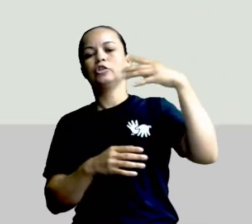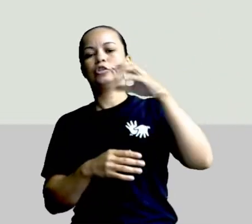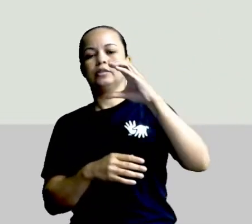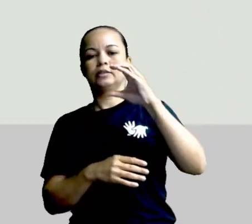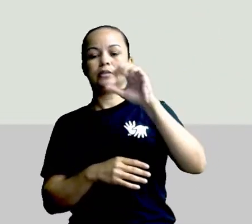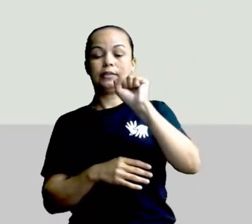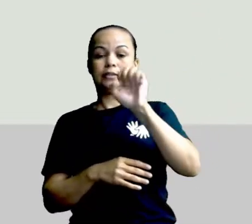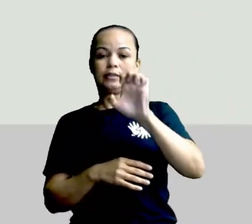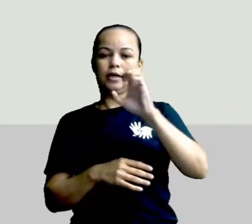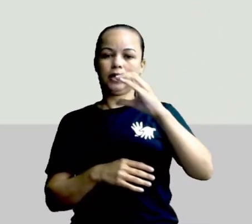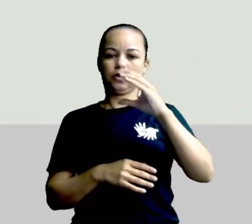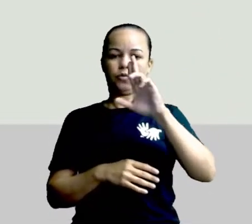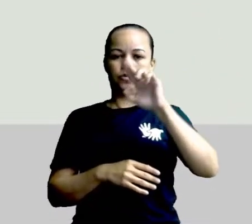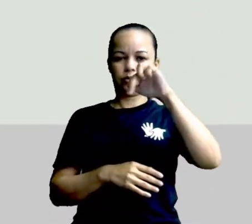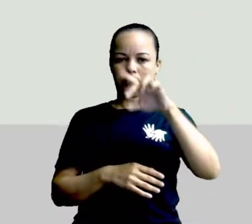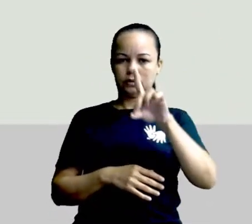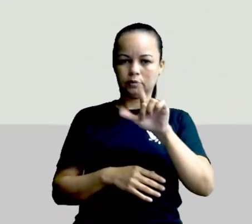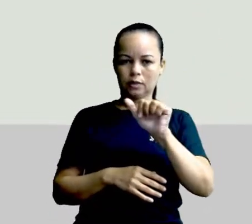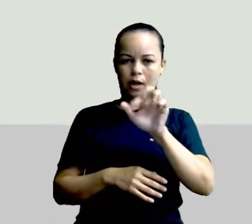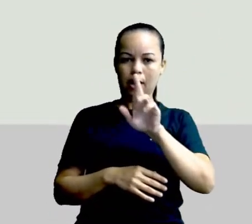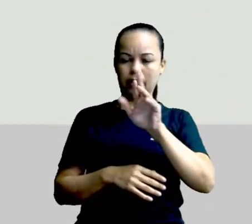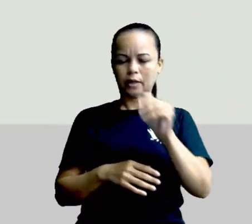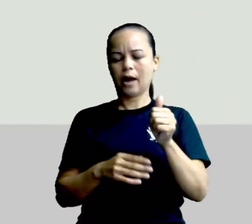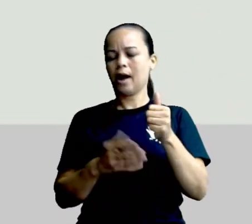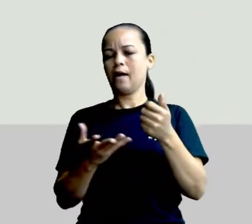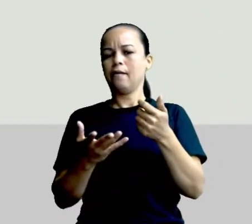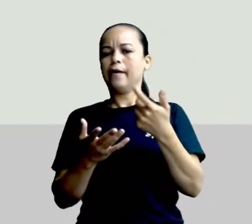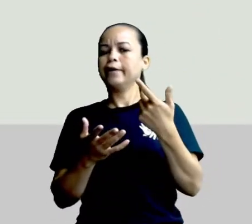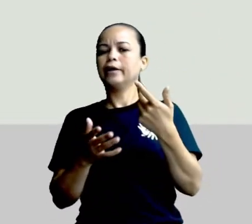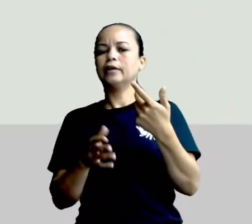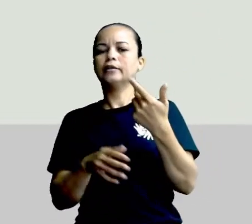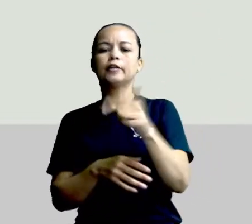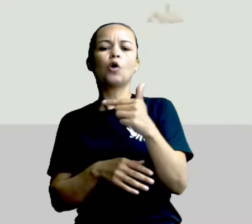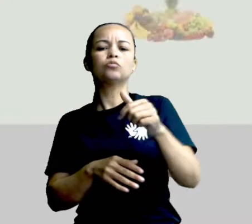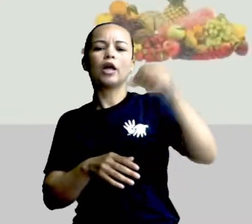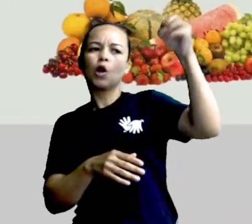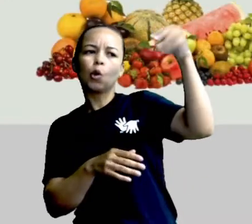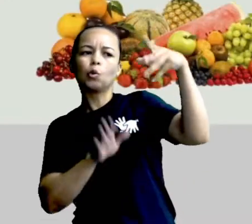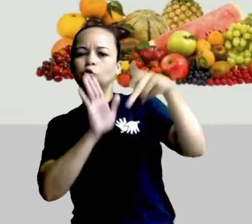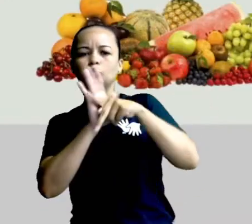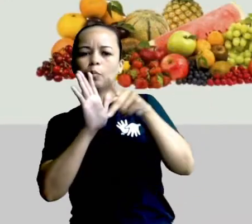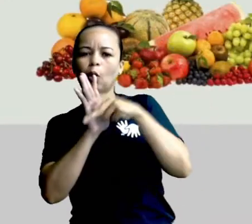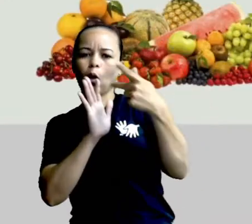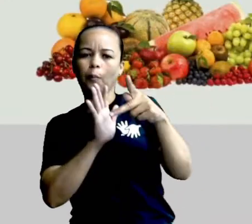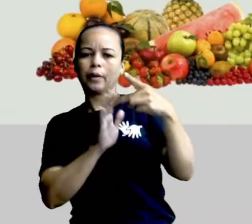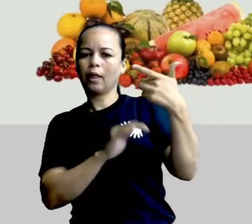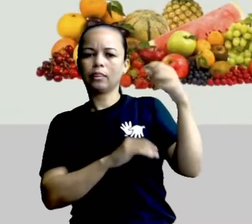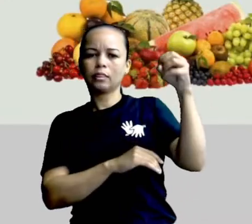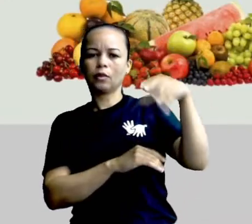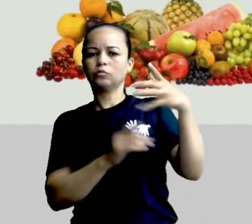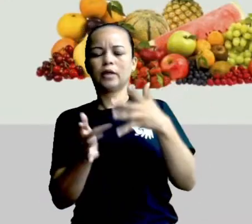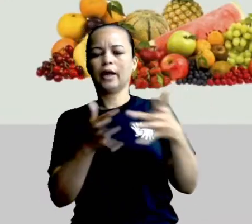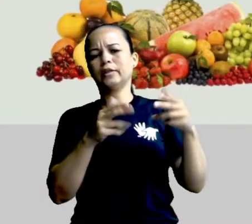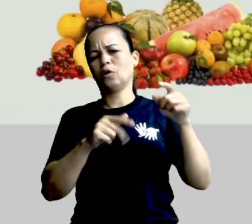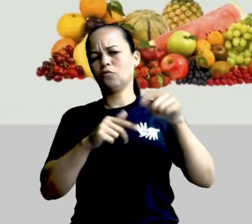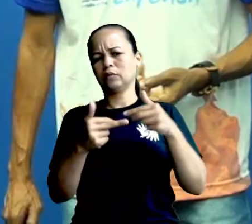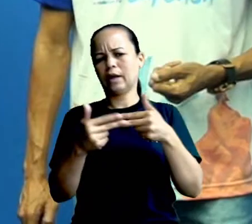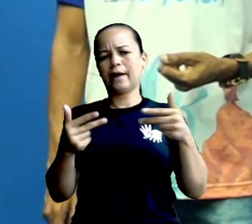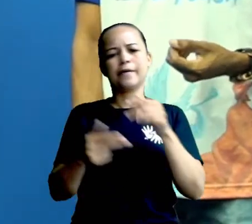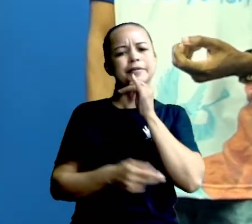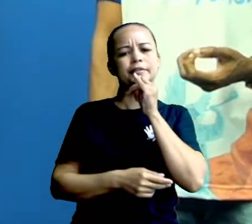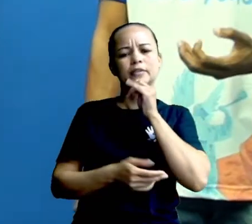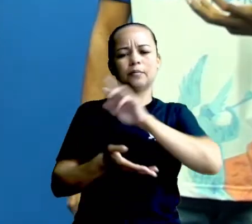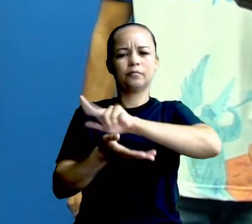tem luz própria, tá? Não possui luz própria. Exemplo, nós mesmos, tá? E os objetos que tem na sua casa, os alimentos e qualquer outro